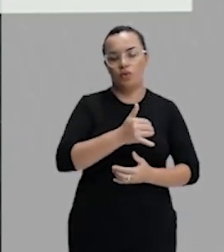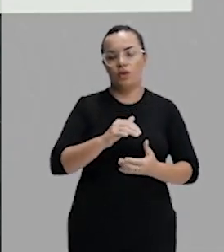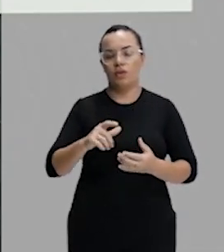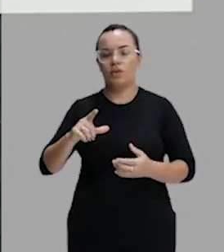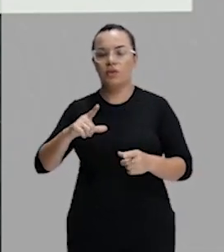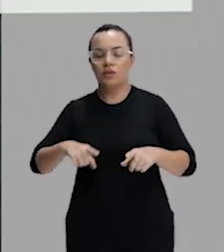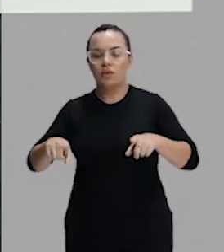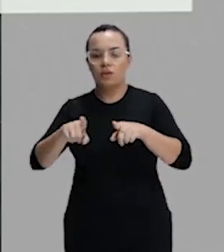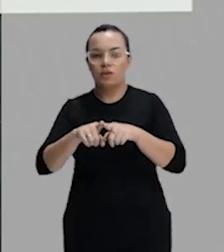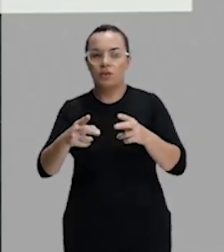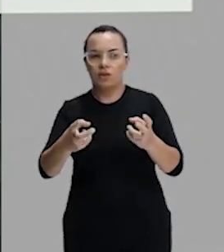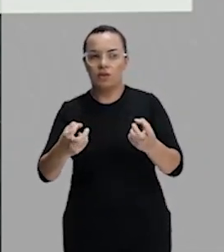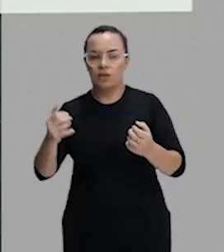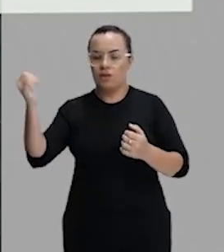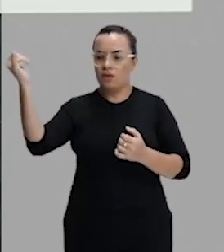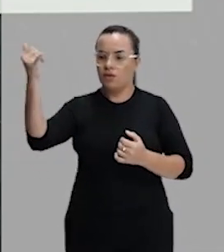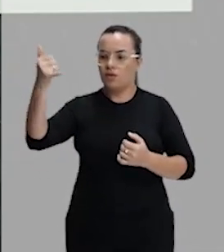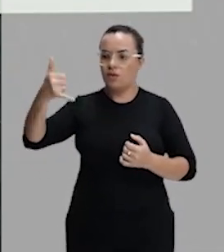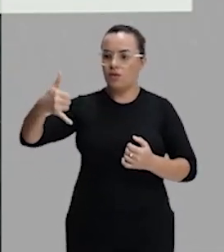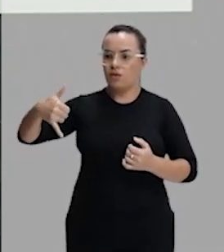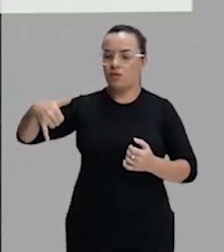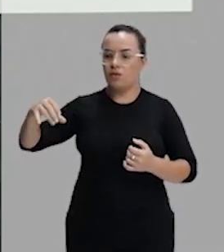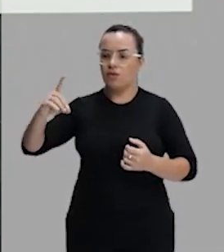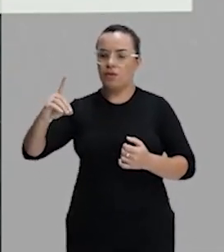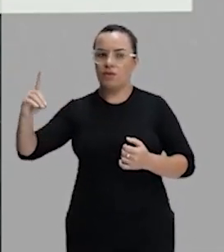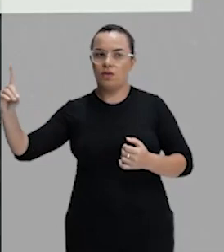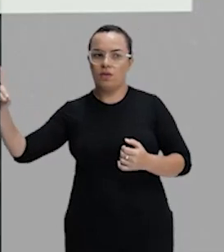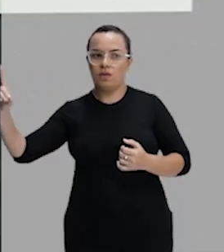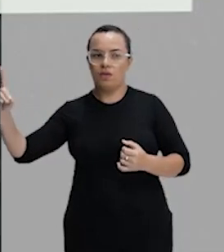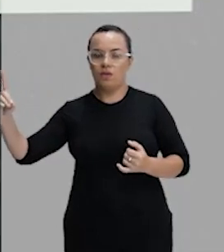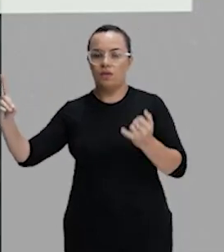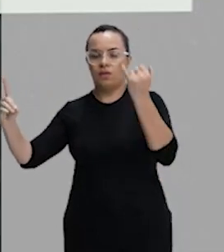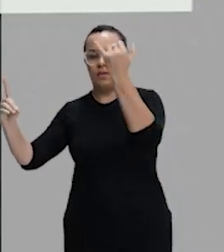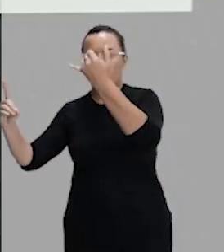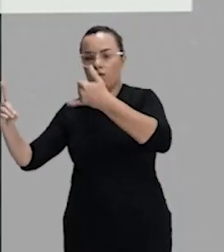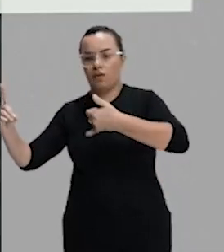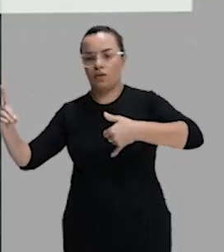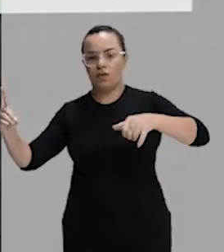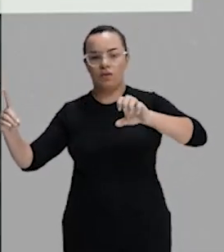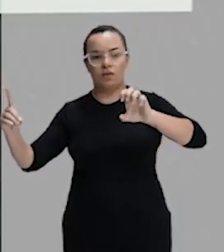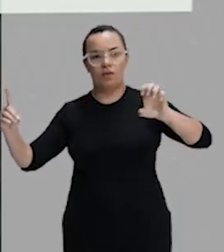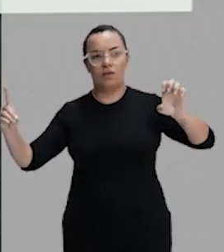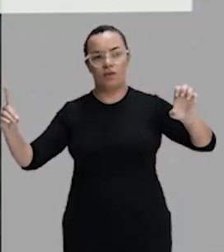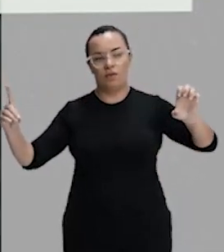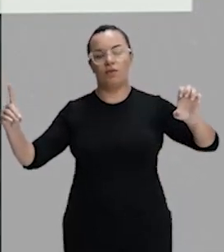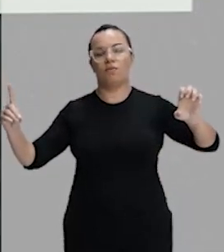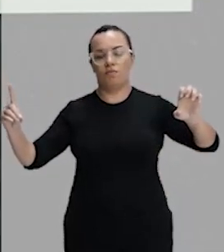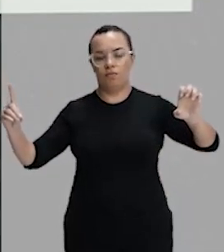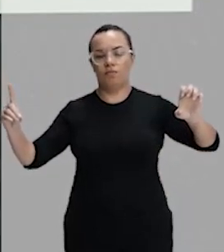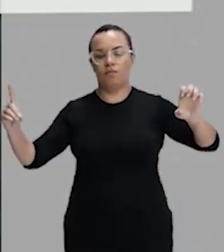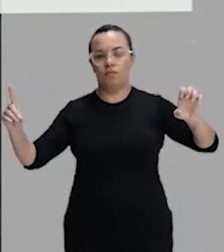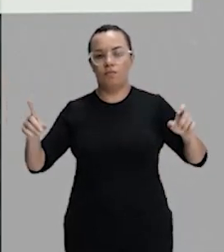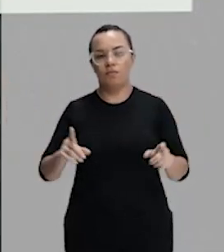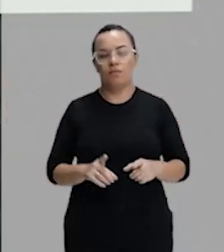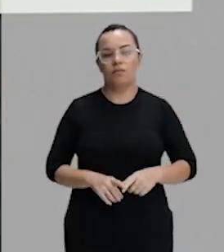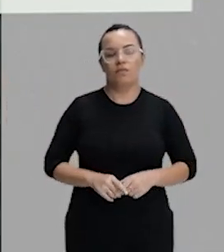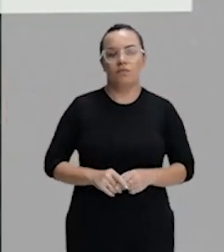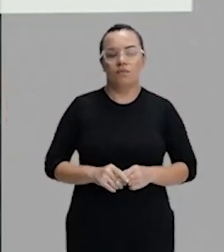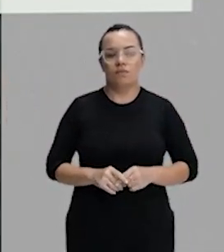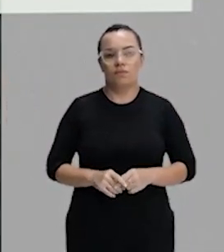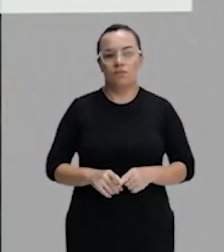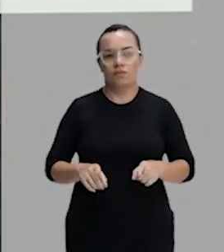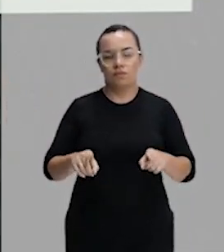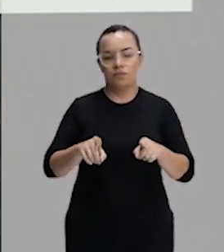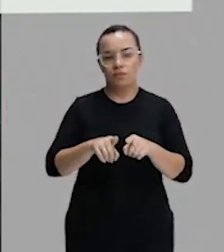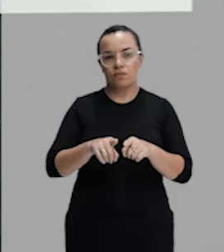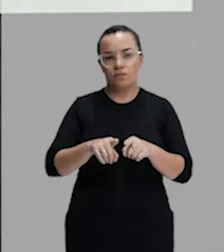concavidade, voltado para a direita, ou concavidade voltado para a esquerda. A gente vai ver também que essa parábola